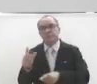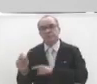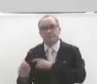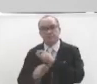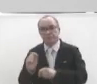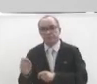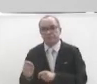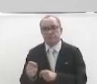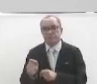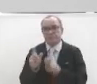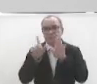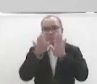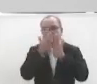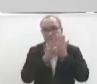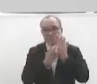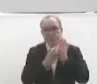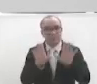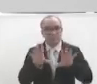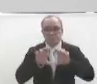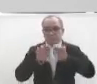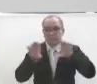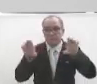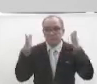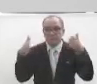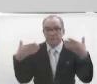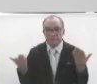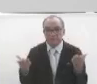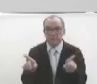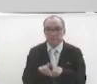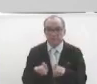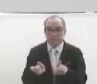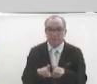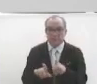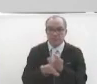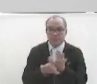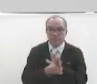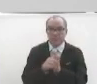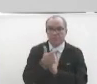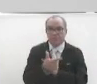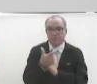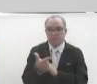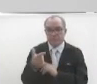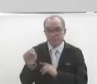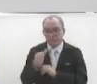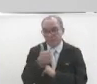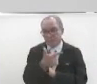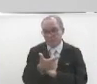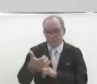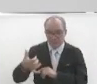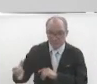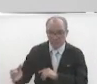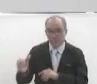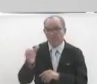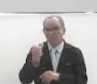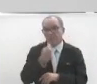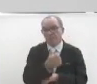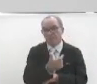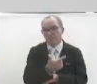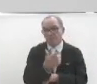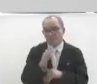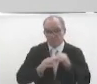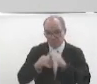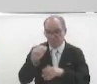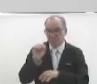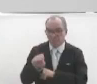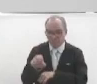sobre o seguinte texto e também a lei complementar 228 2016 falando carro que era eles e conhecimentos